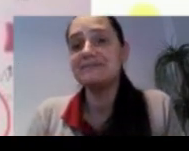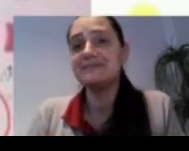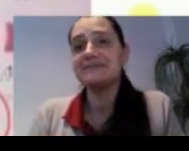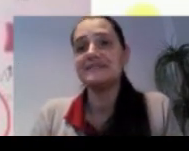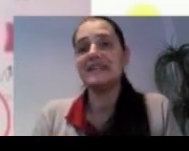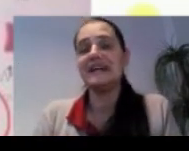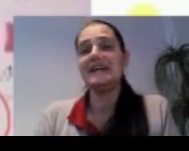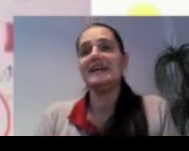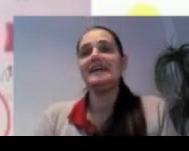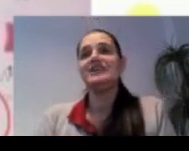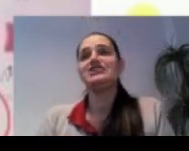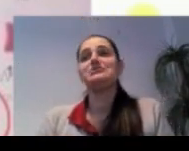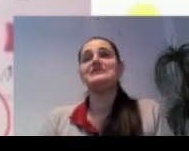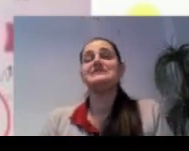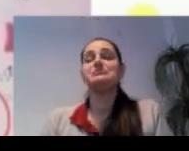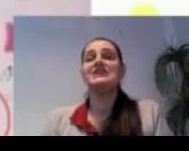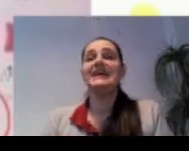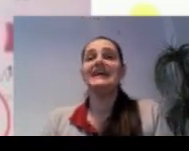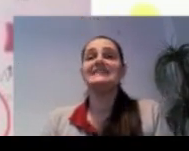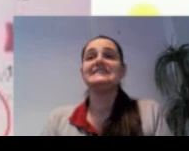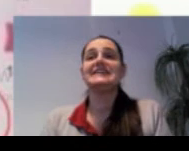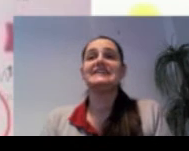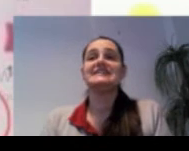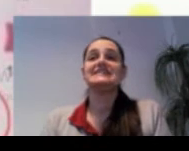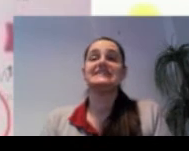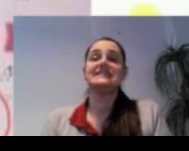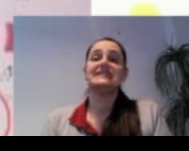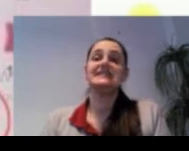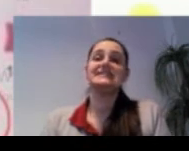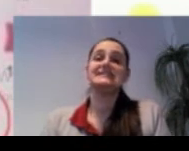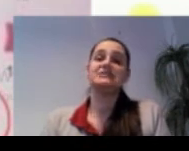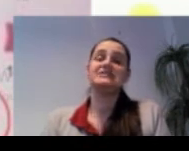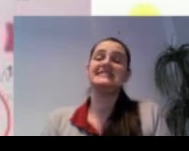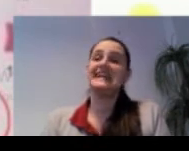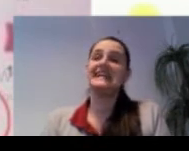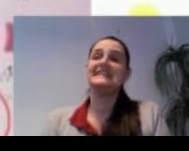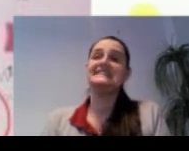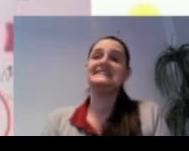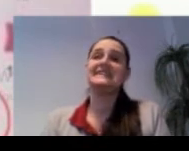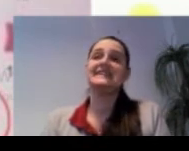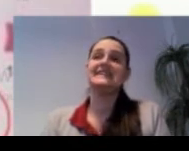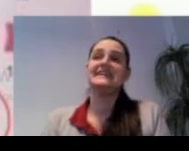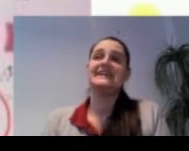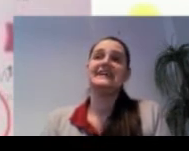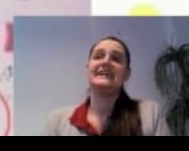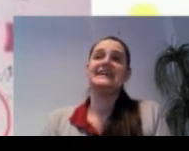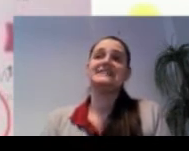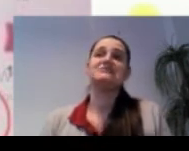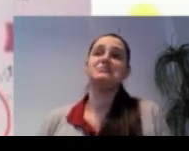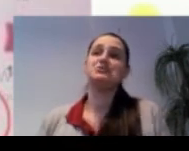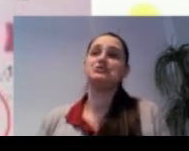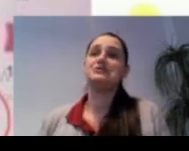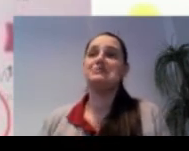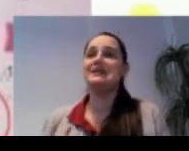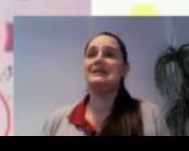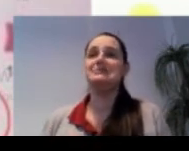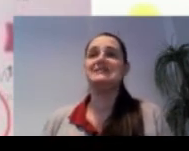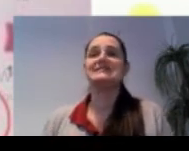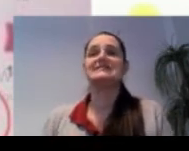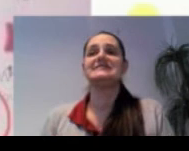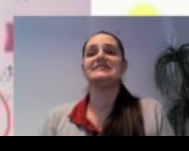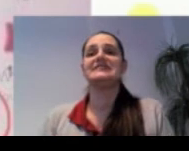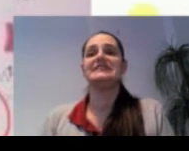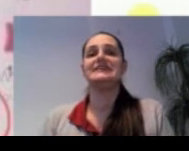X, tá? Geralmente são mulheres, elas são estéreis, né? Não